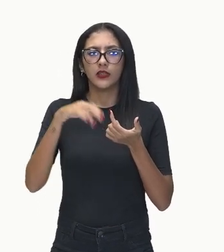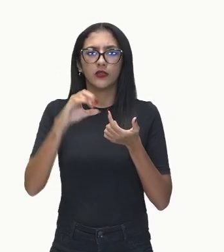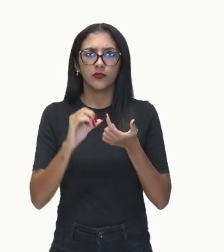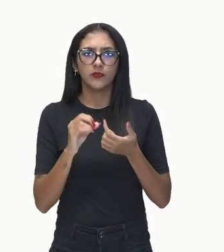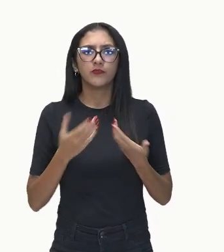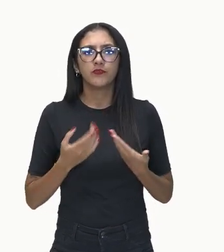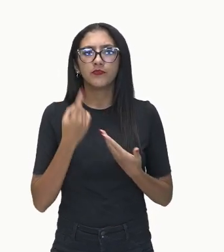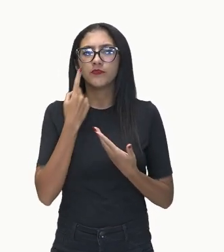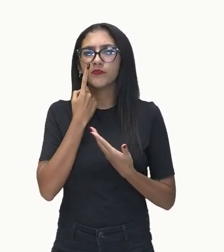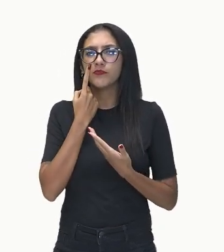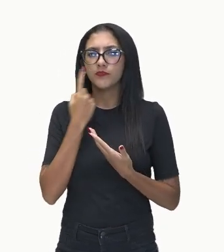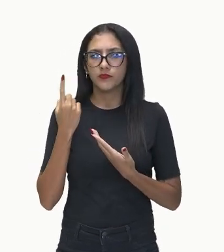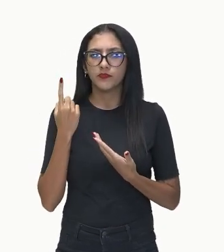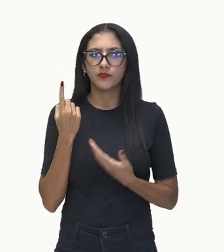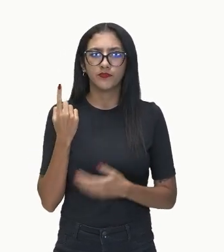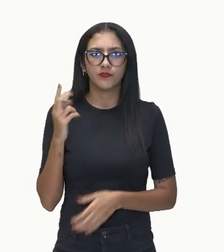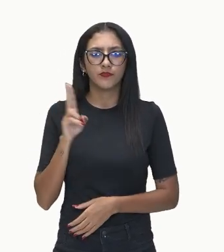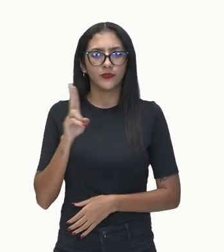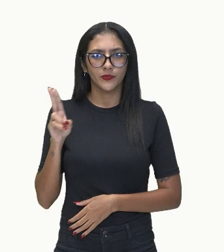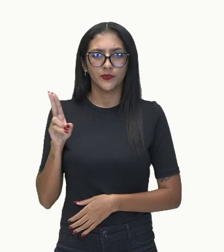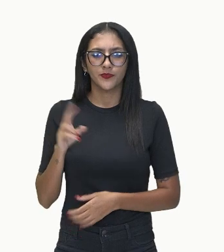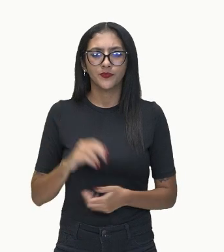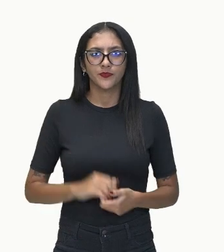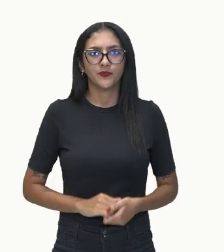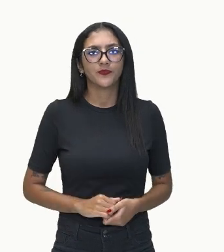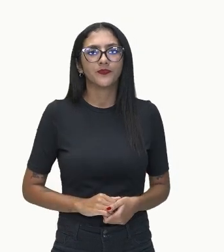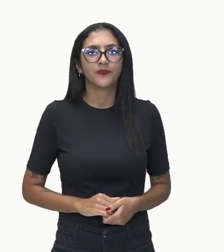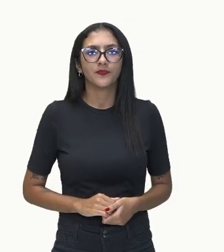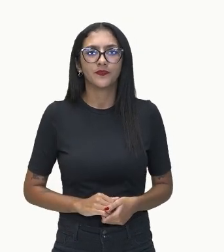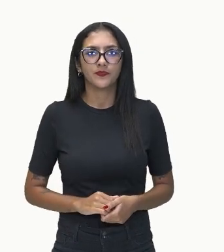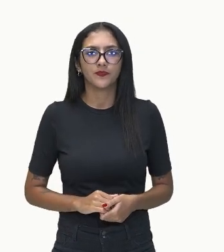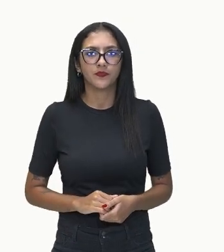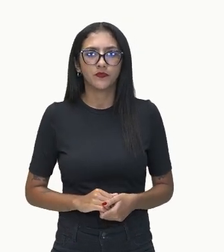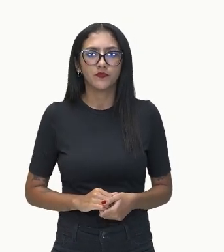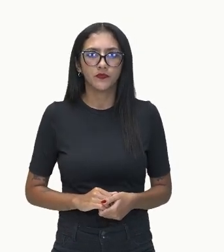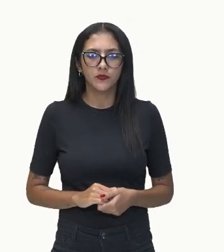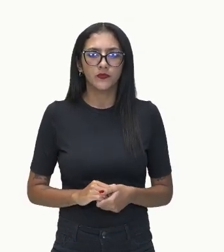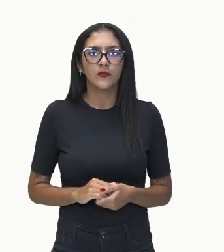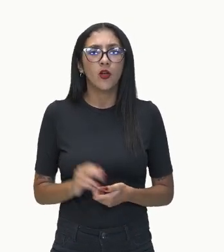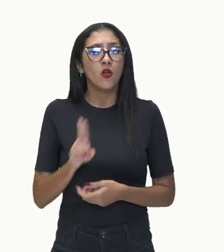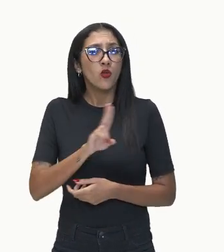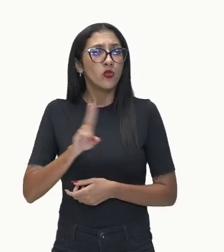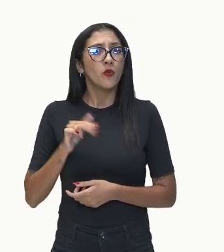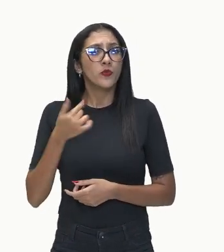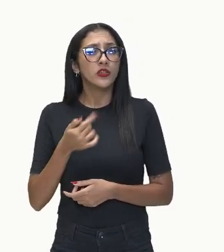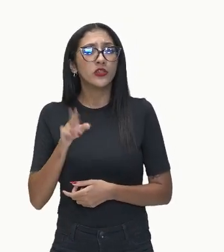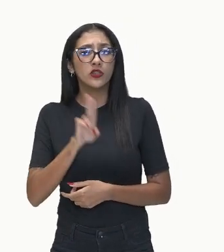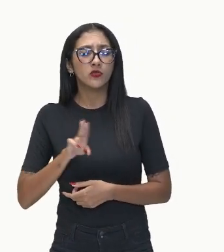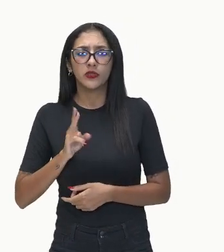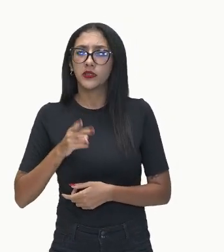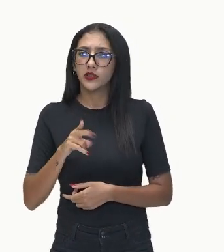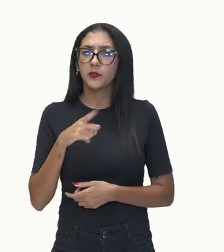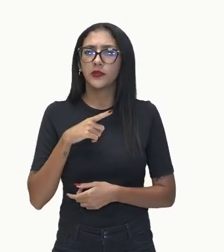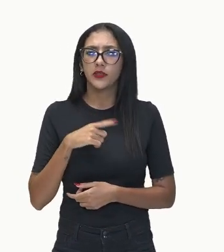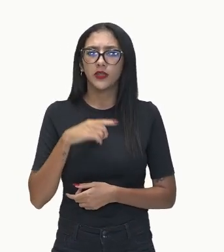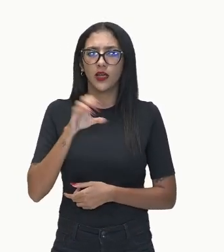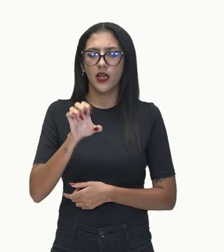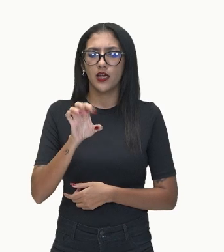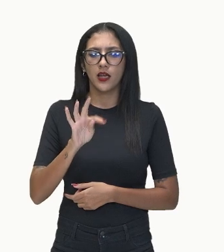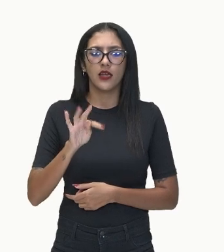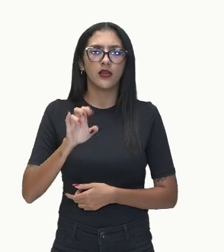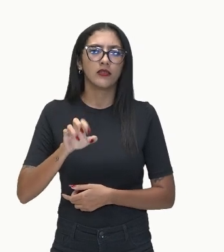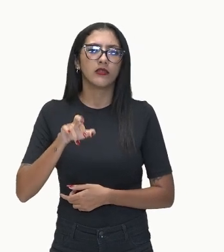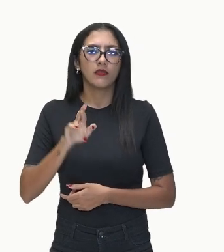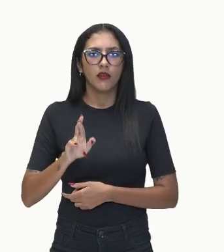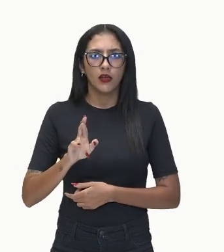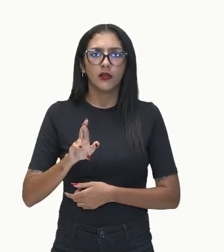nomenclatura oficial, metoxetano. Já na nomenclatura usual, sempre começa com a palavra éter. Éter, éter,